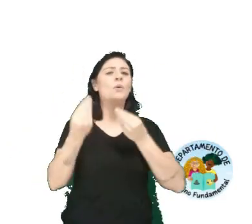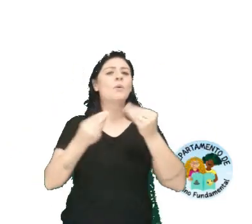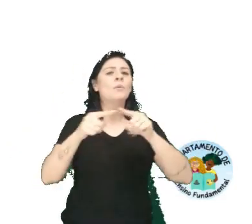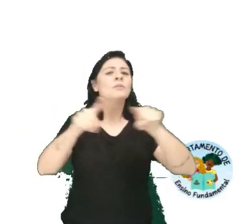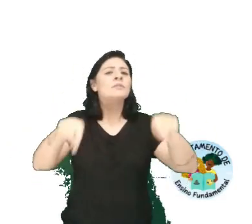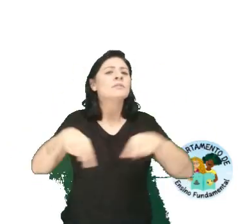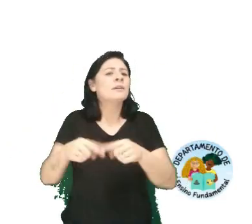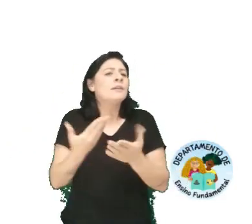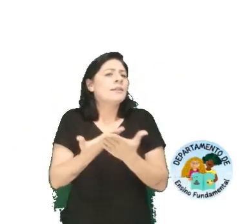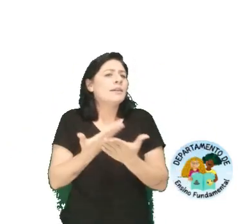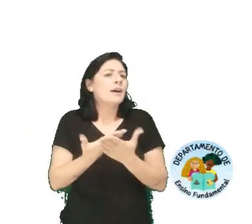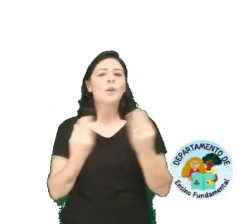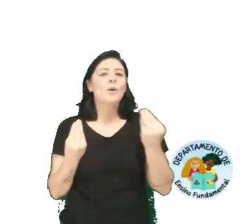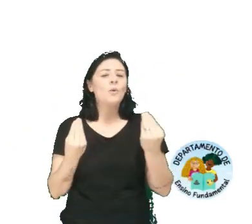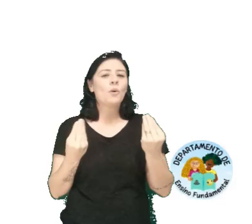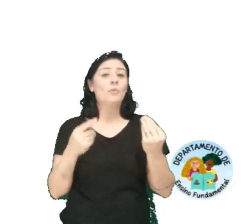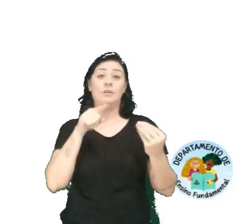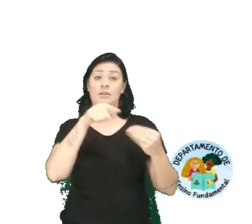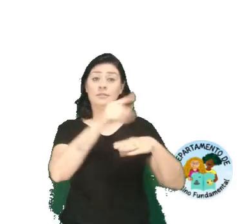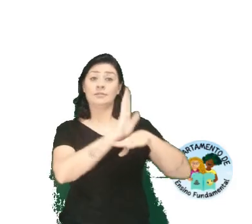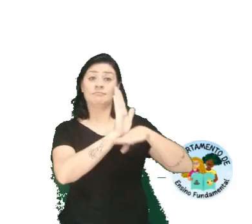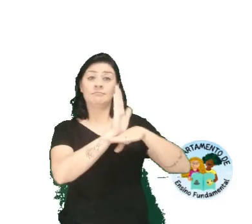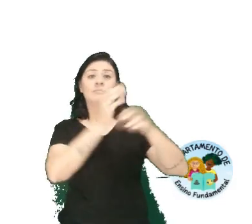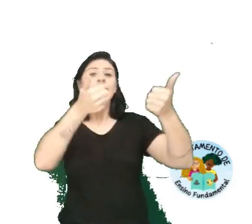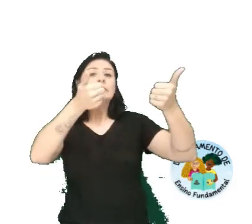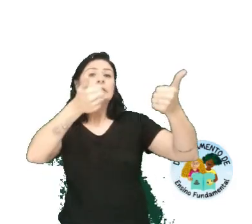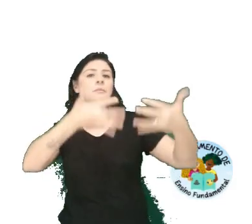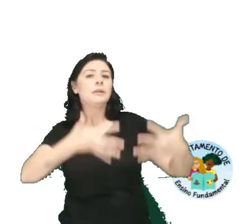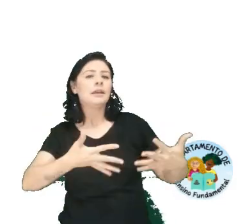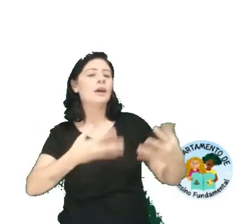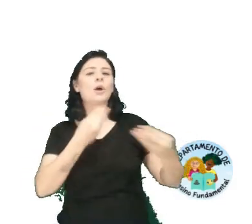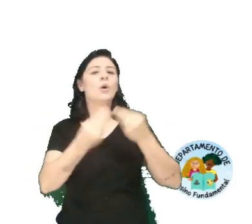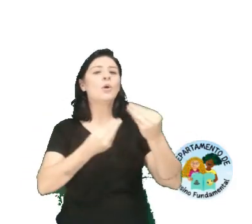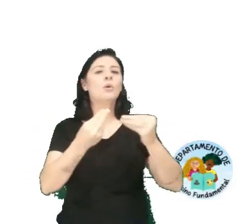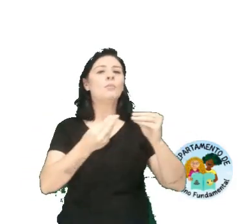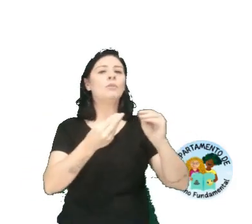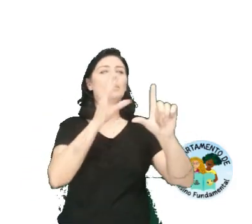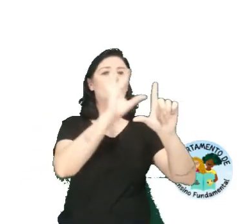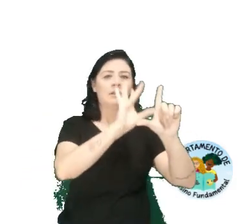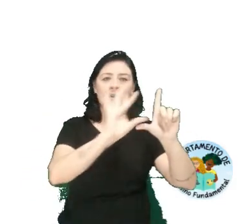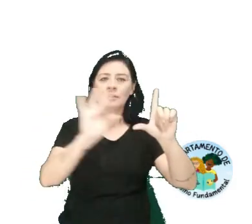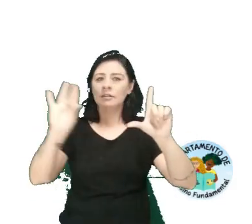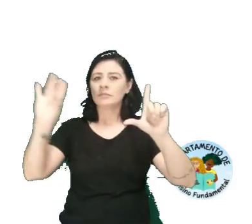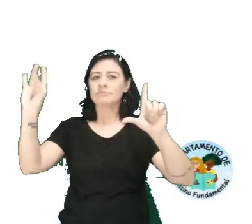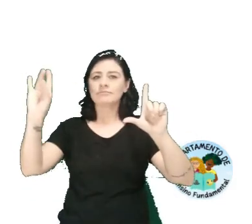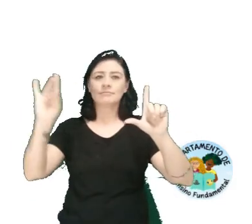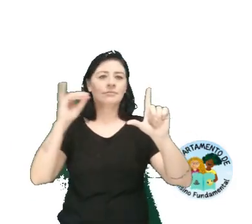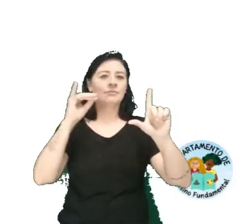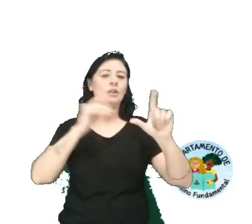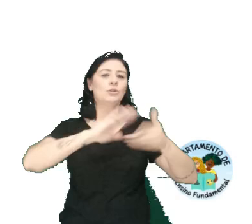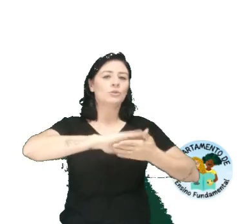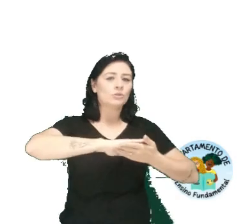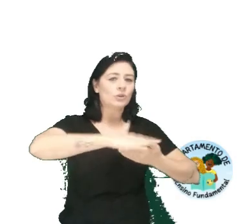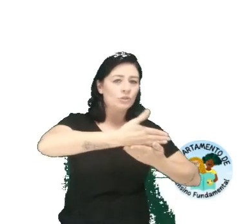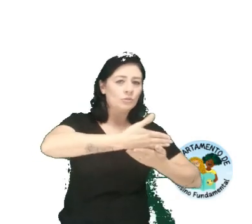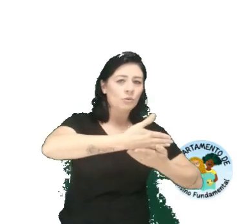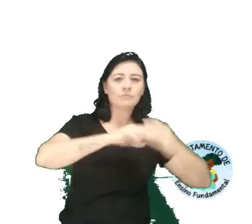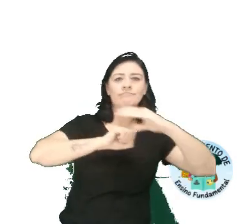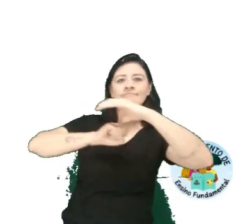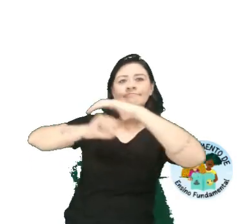aula. Nele será explicado como compartilhar a tela do seu notebook